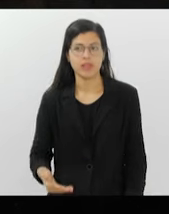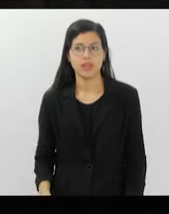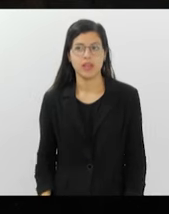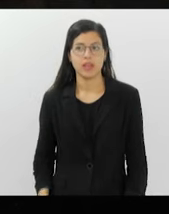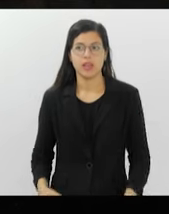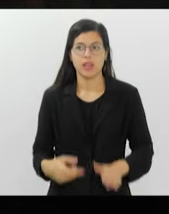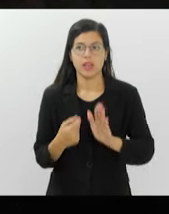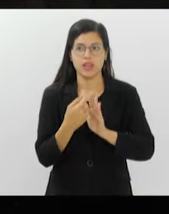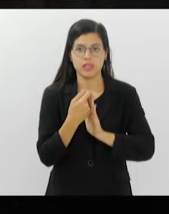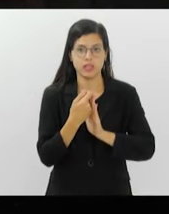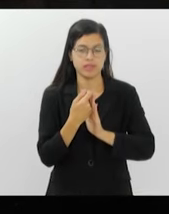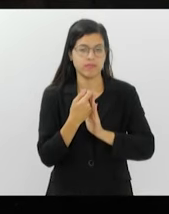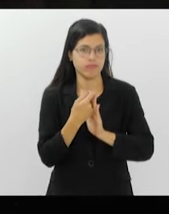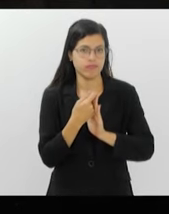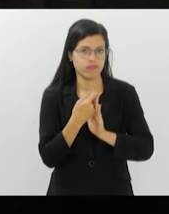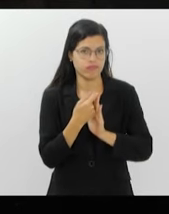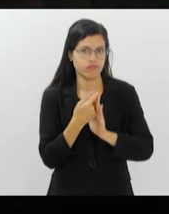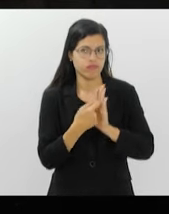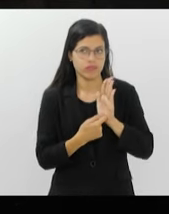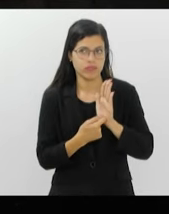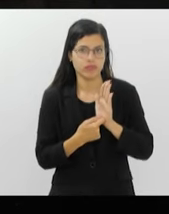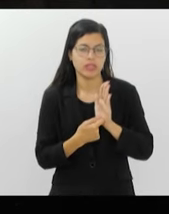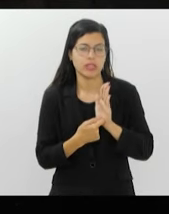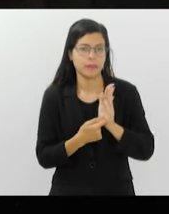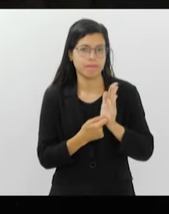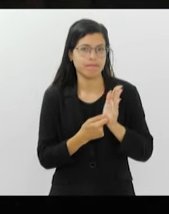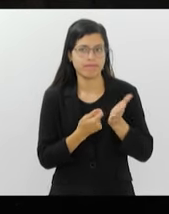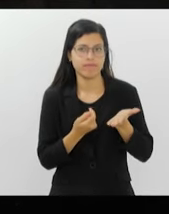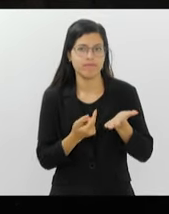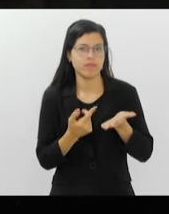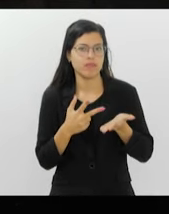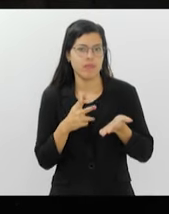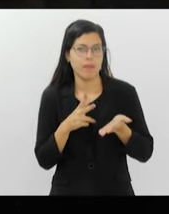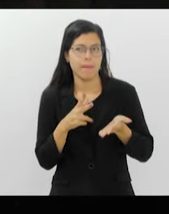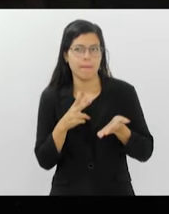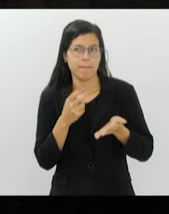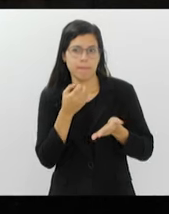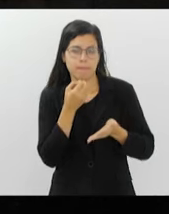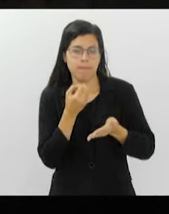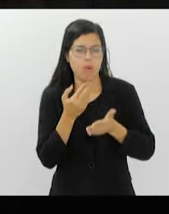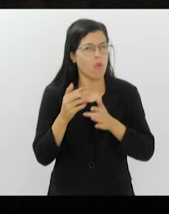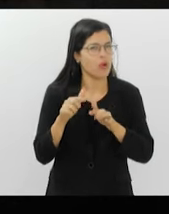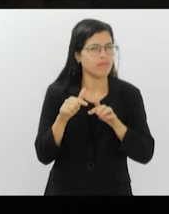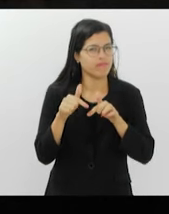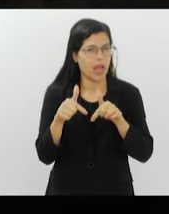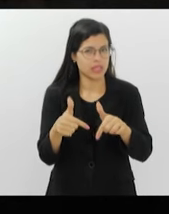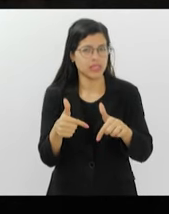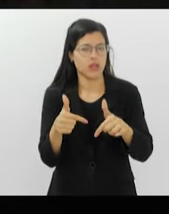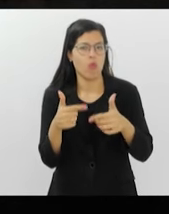bom espírito mas também por trás pode ter problemas